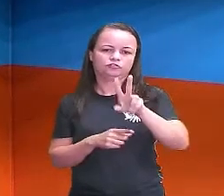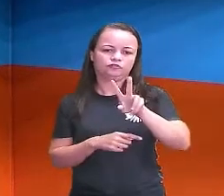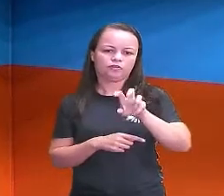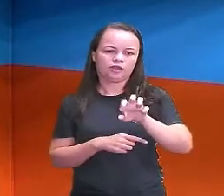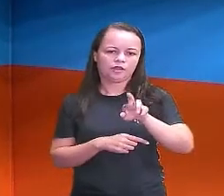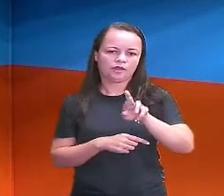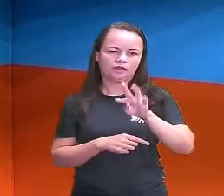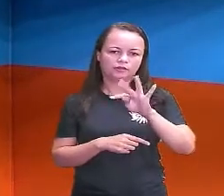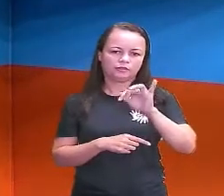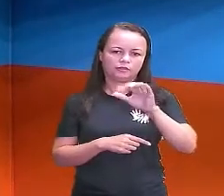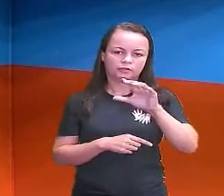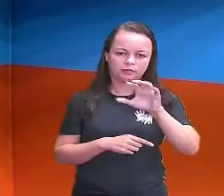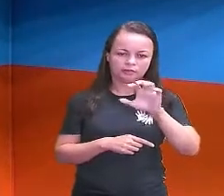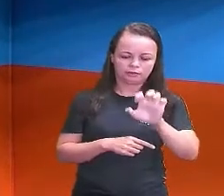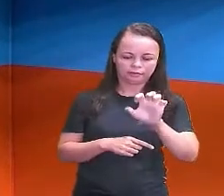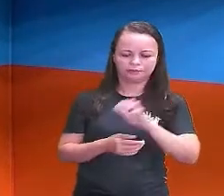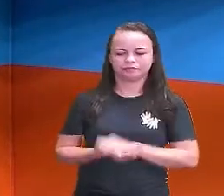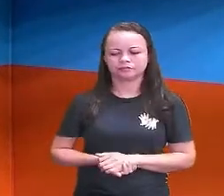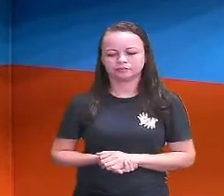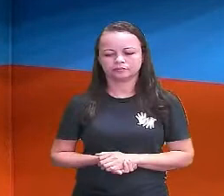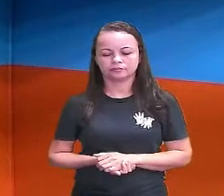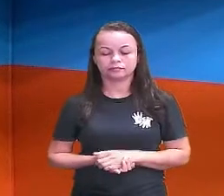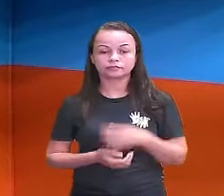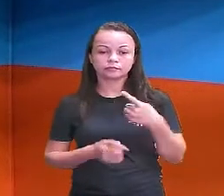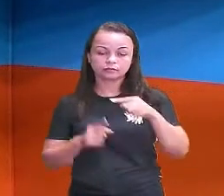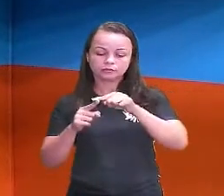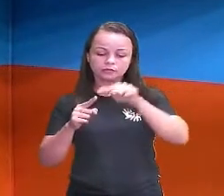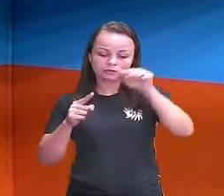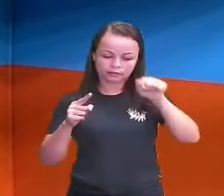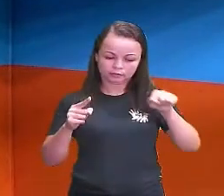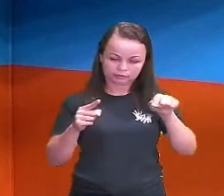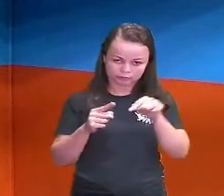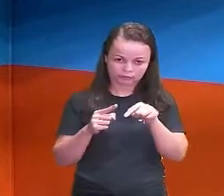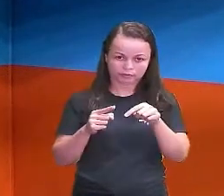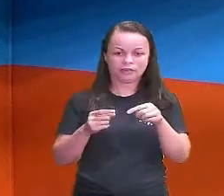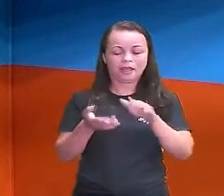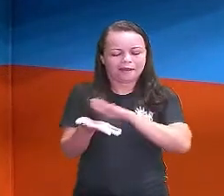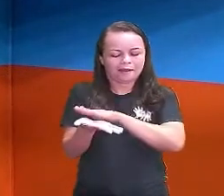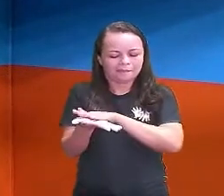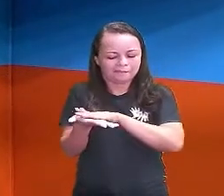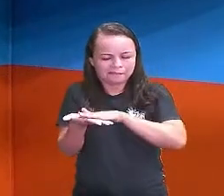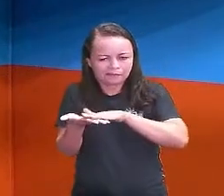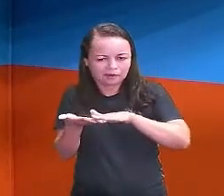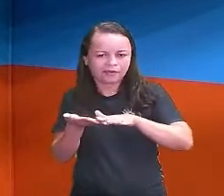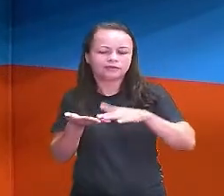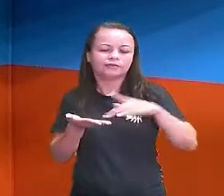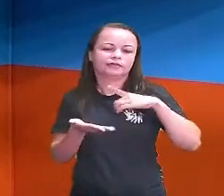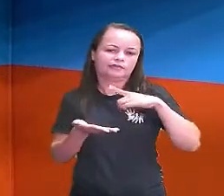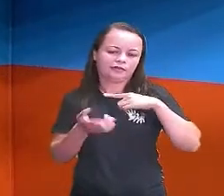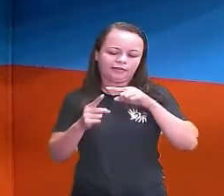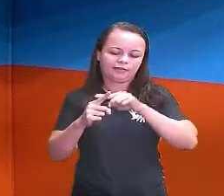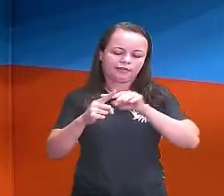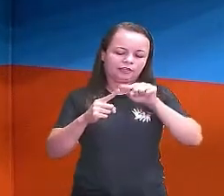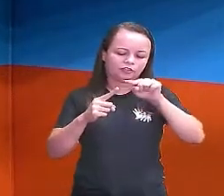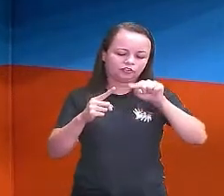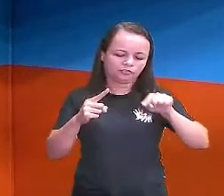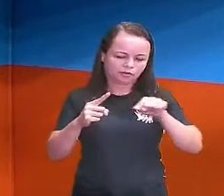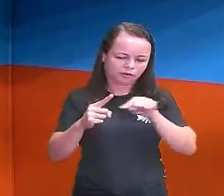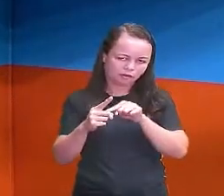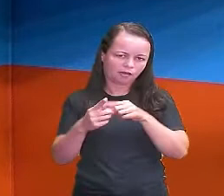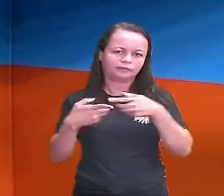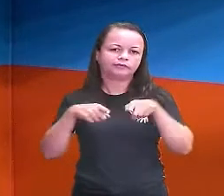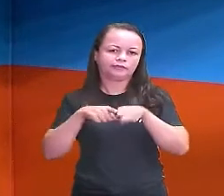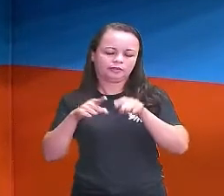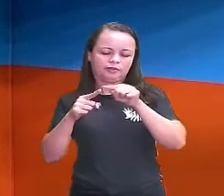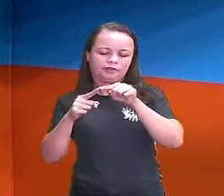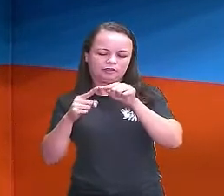certo? Então, o triângulo é uma figura geométrica plana, que ela tem 3 lados e 3 vértices, tá